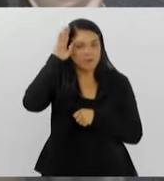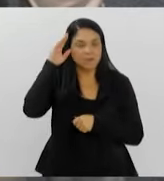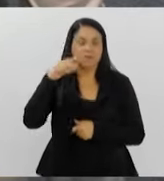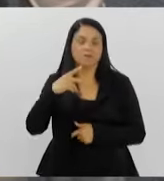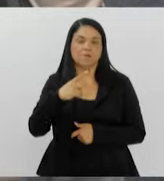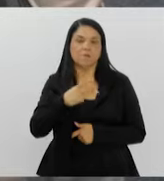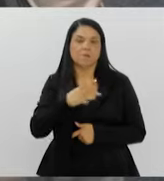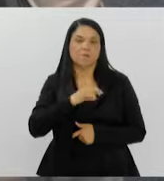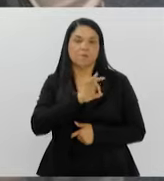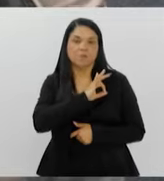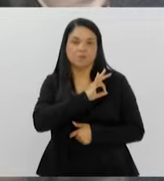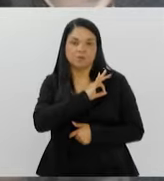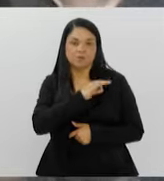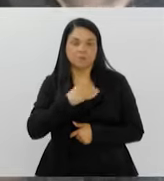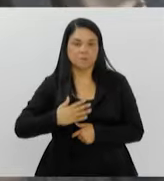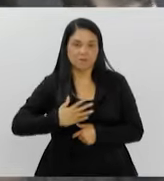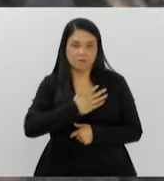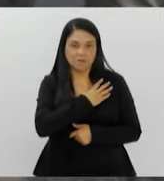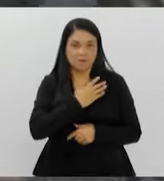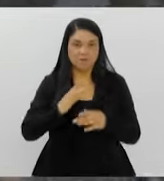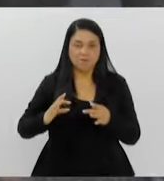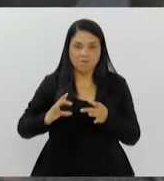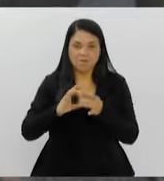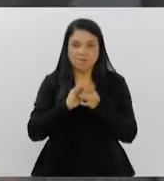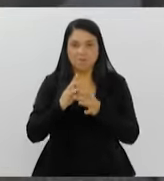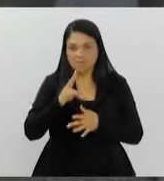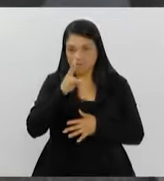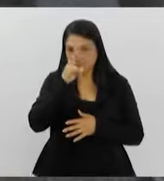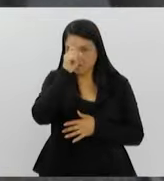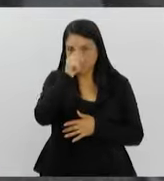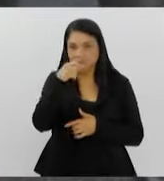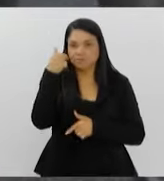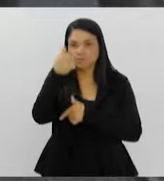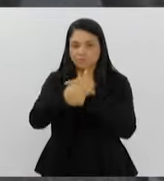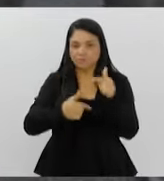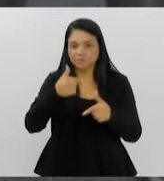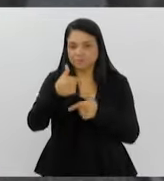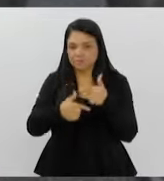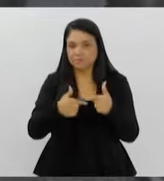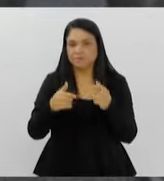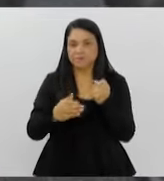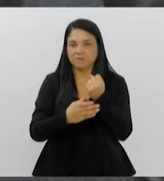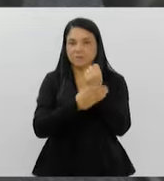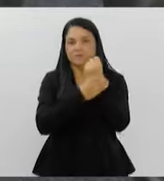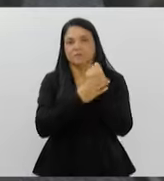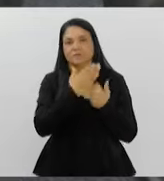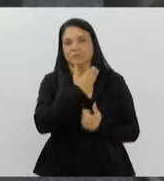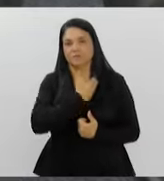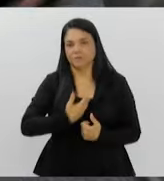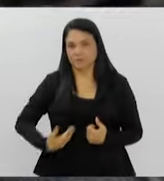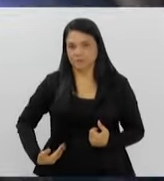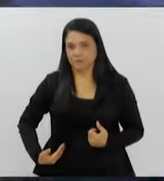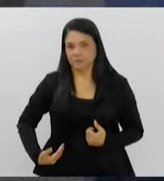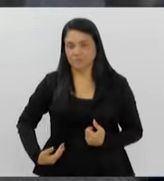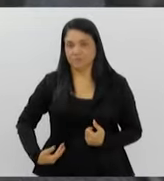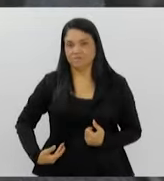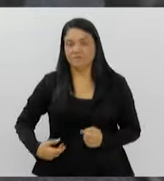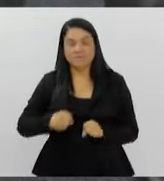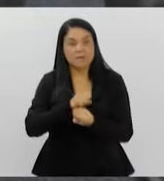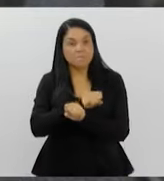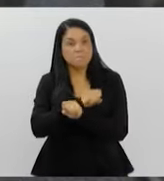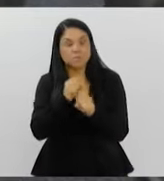possa fortalecer a frente de trabalho da Segurança Pública mas é inadmissível